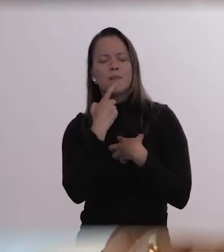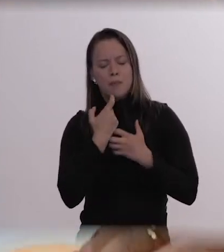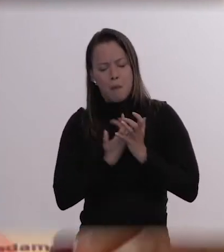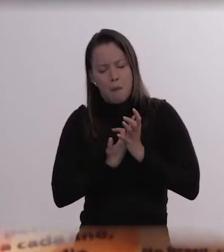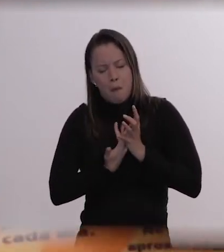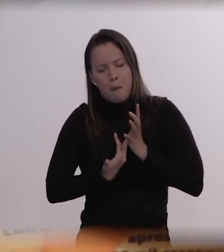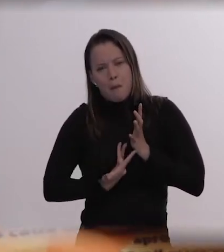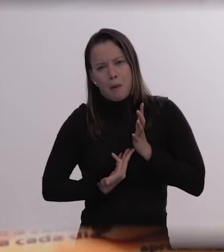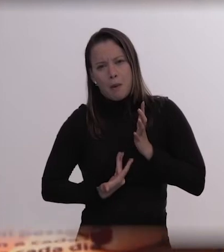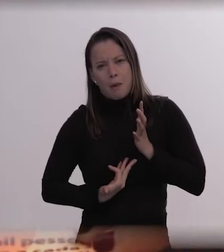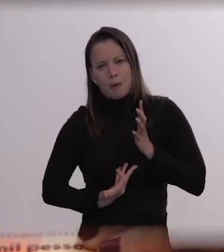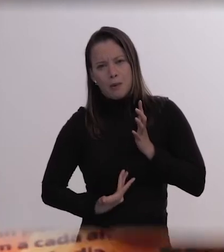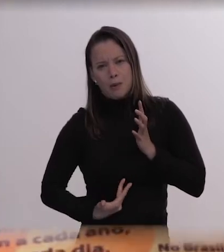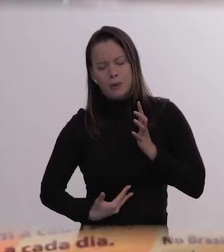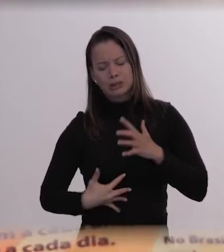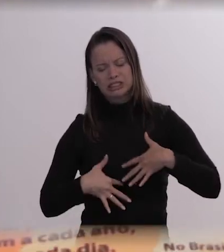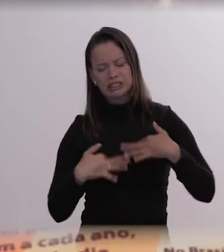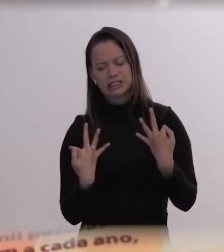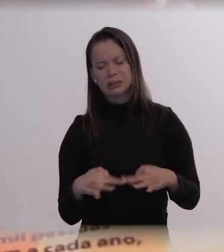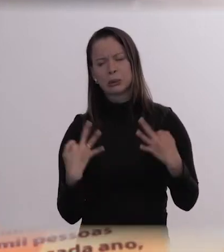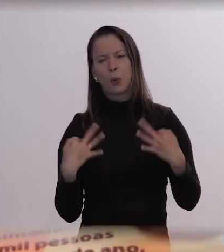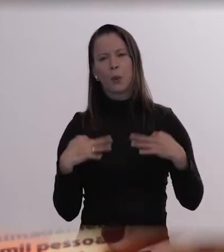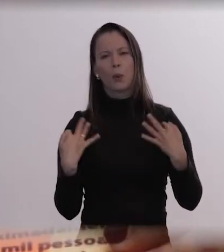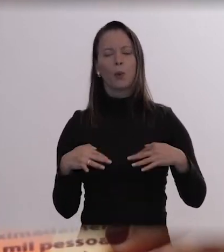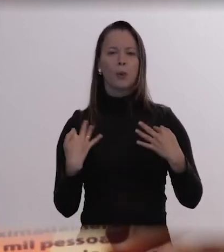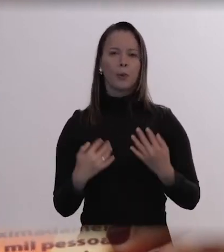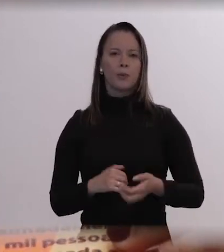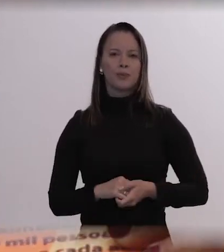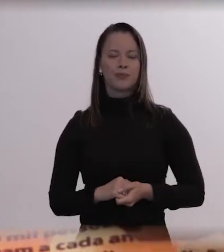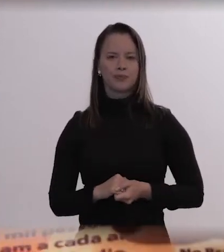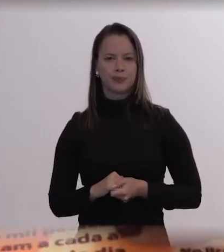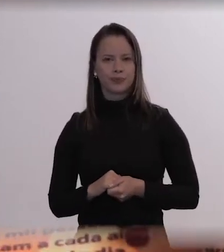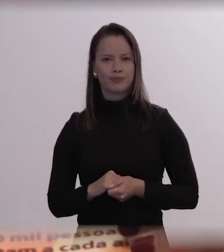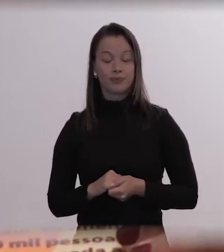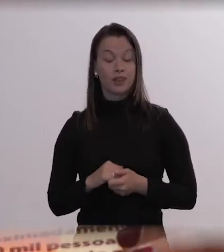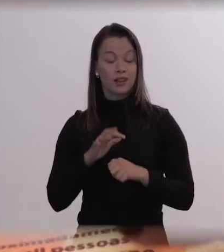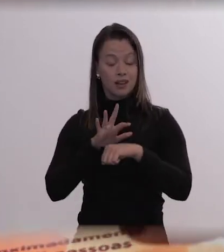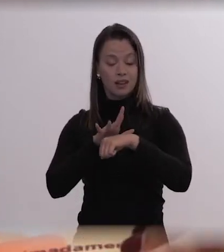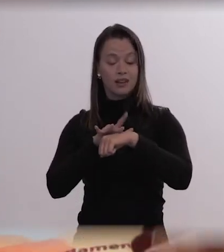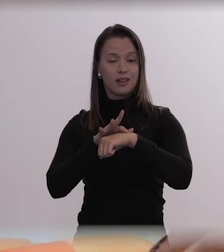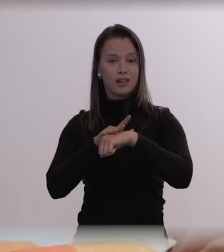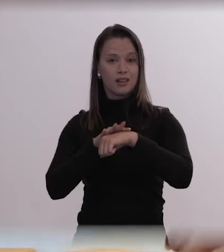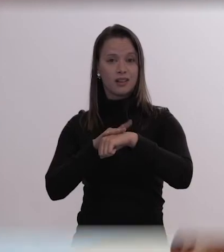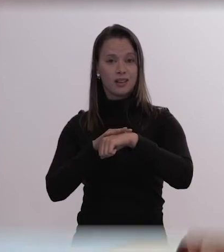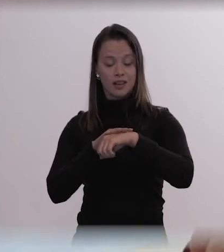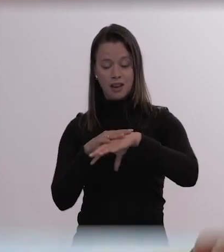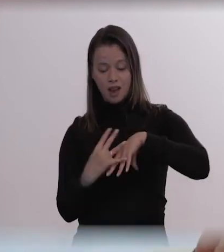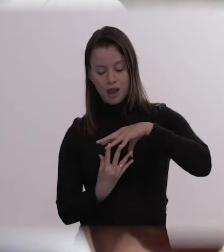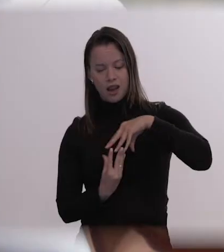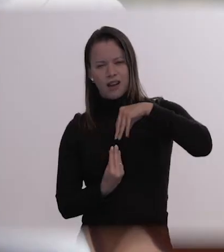ela queima, ela arde. E é uma doença da